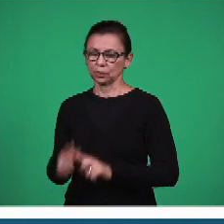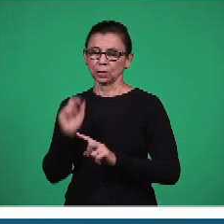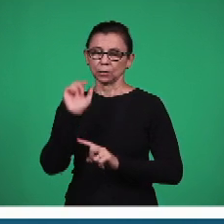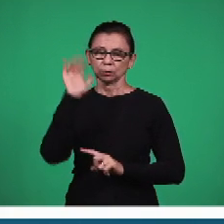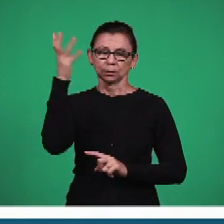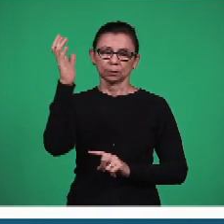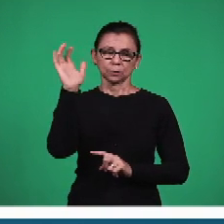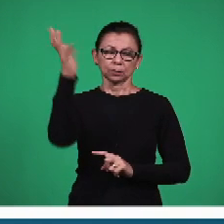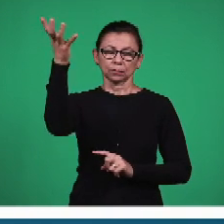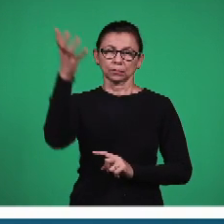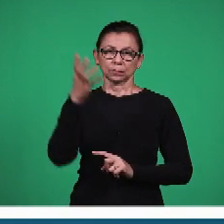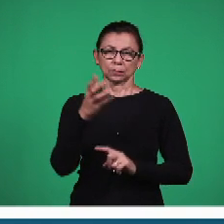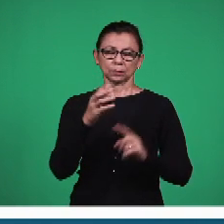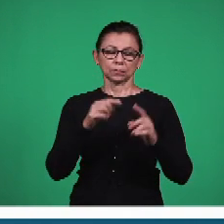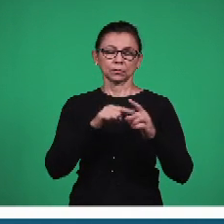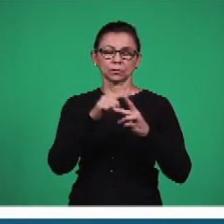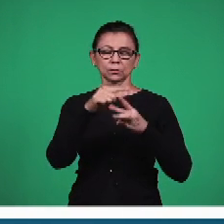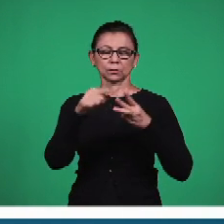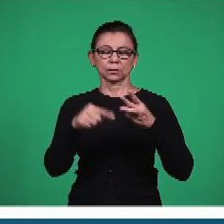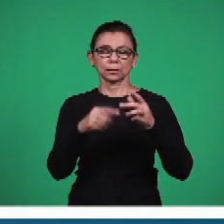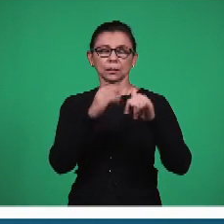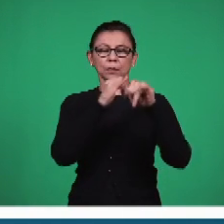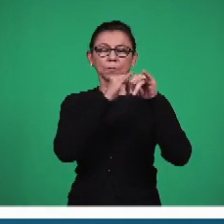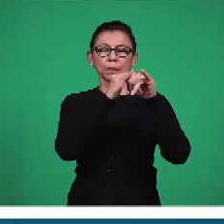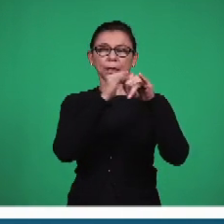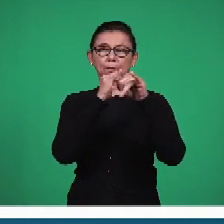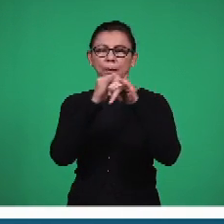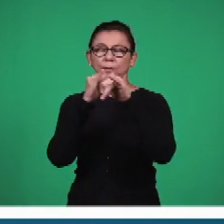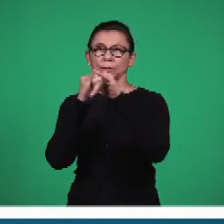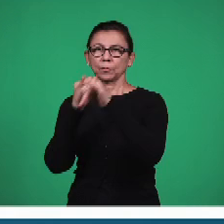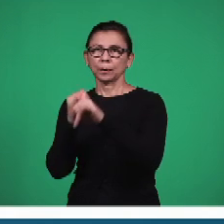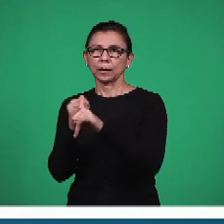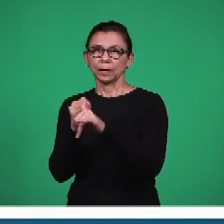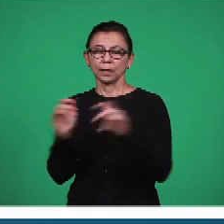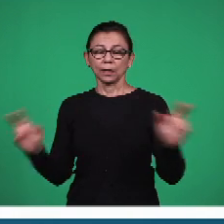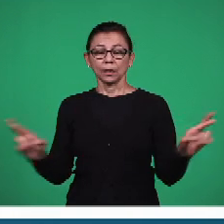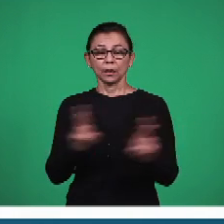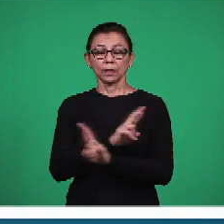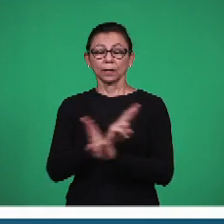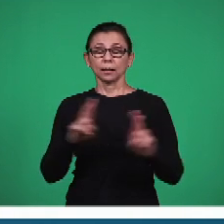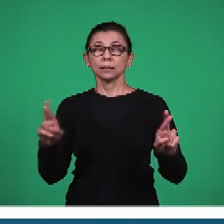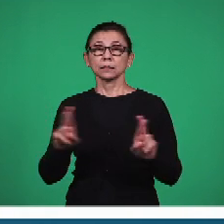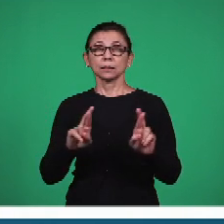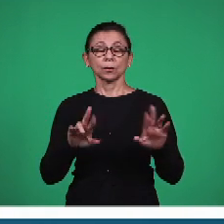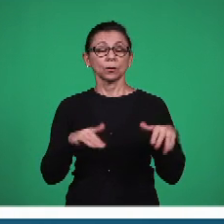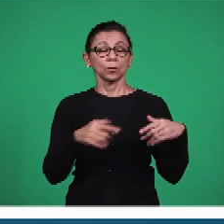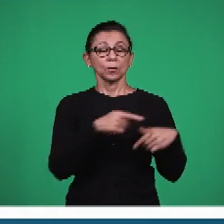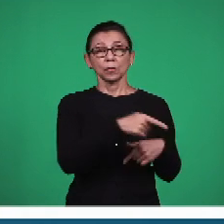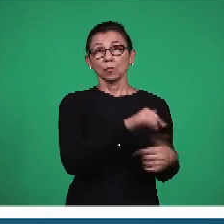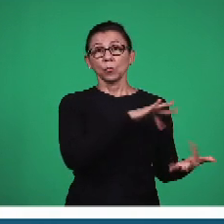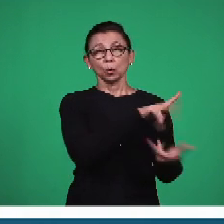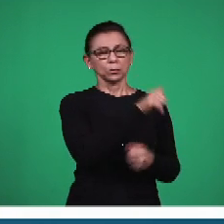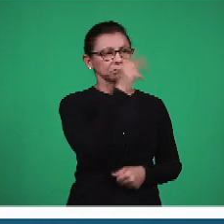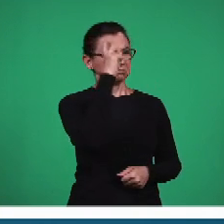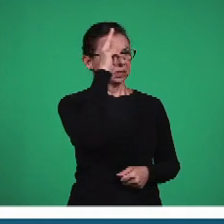três trombetas. Então, as três trombetas tocaram e houve sinais. Para o mundo, houve a parte histórica, para nós, aquilo que é